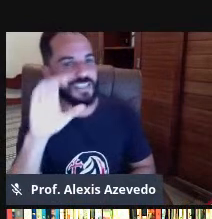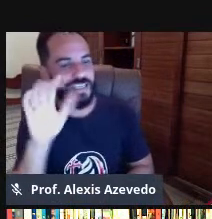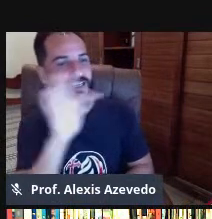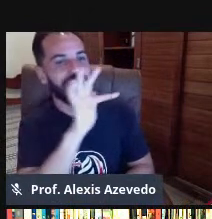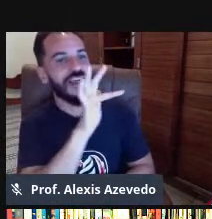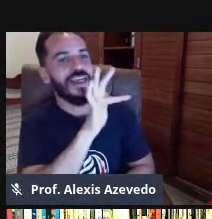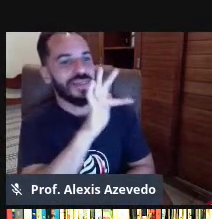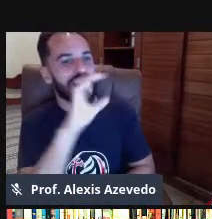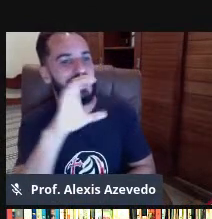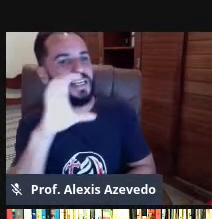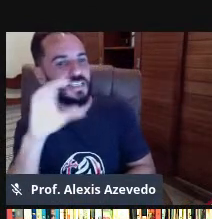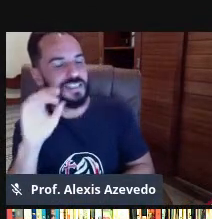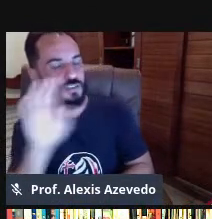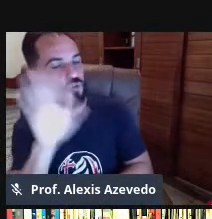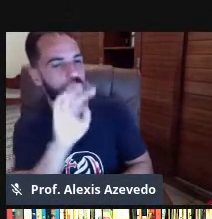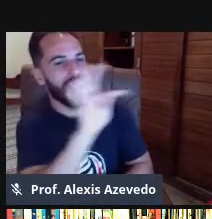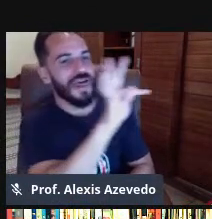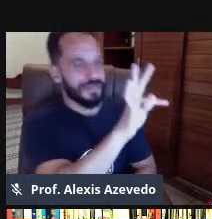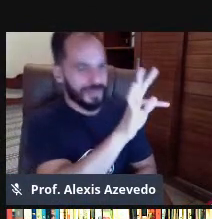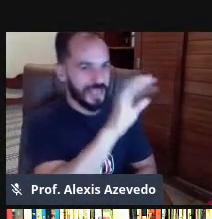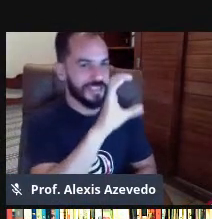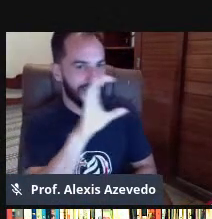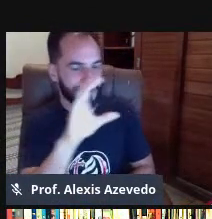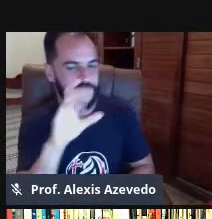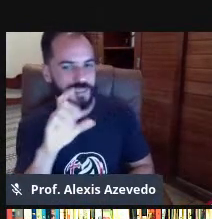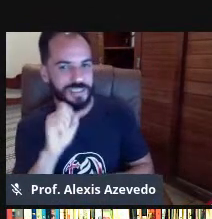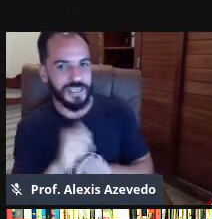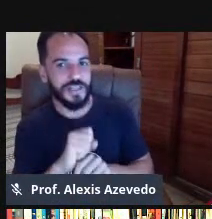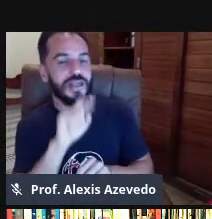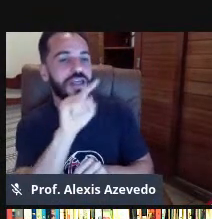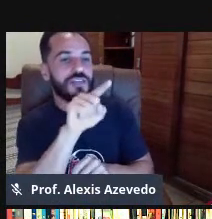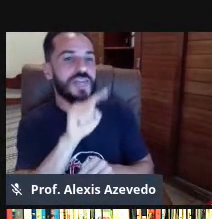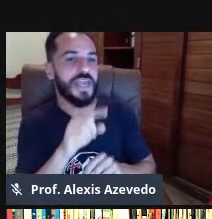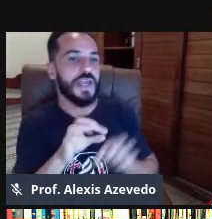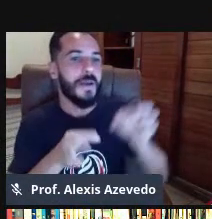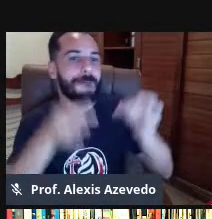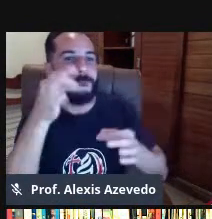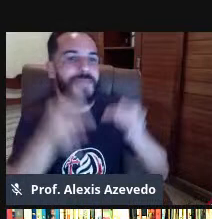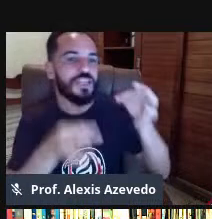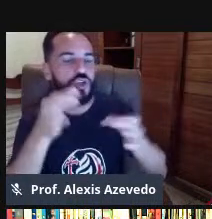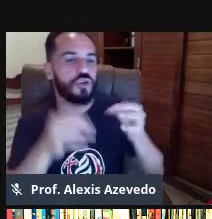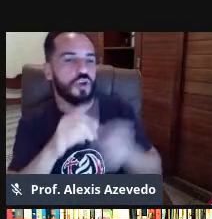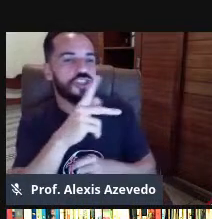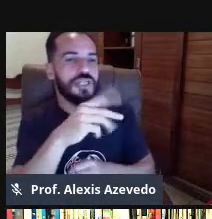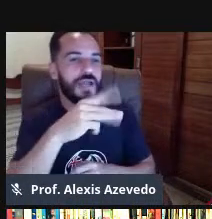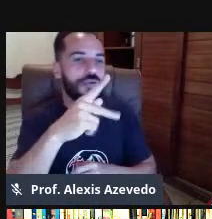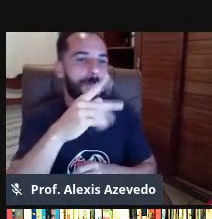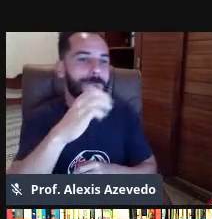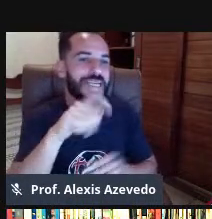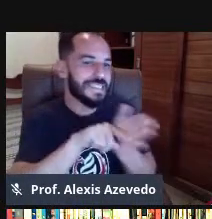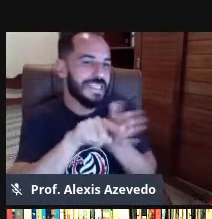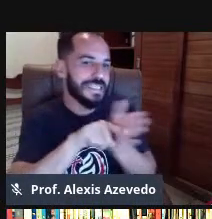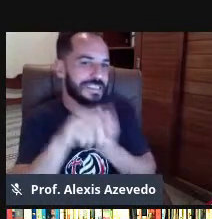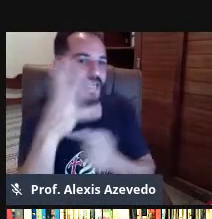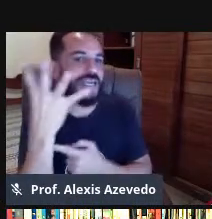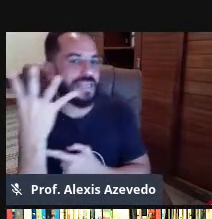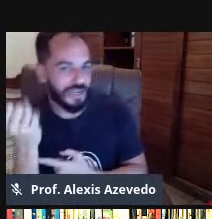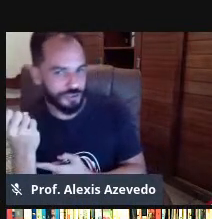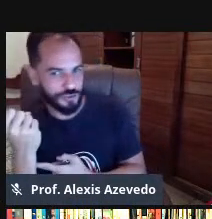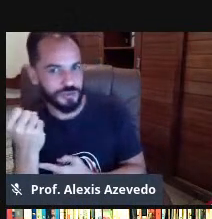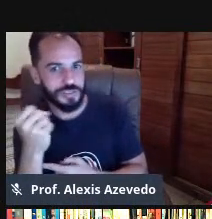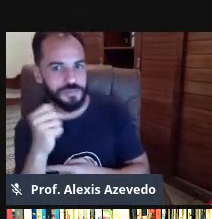de curso, você tem a disciplina de metodologia de pesquisa em arte, e no oitavo período volta a possibilidade de uma